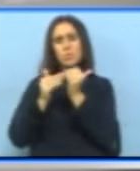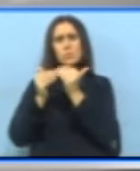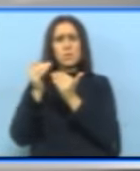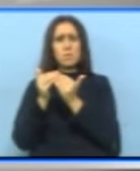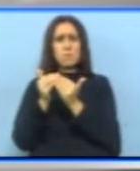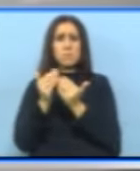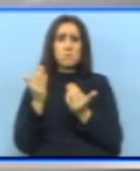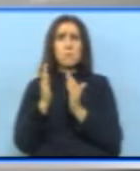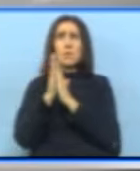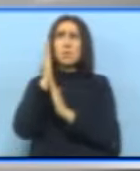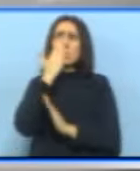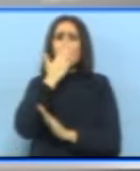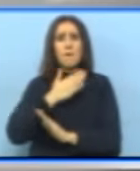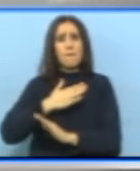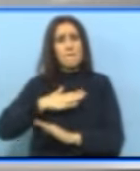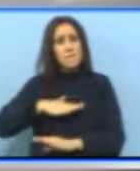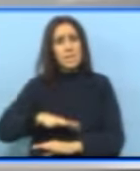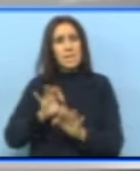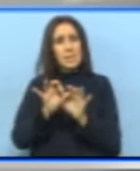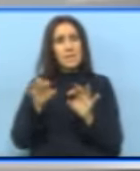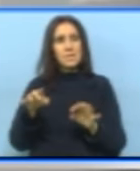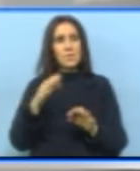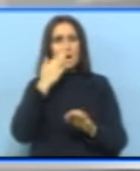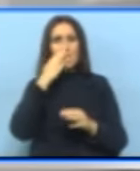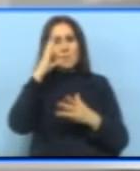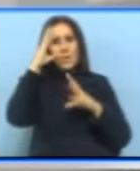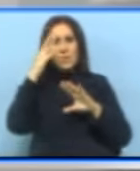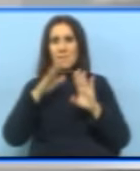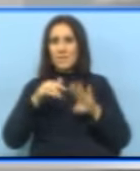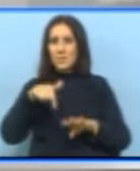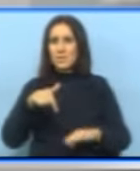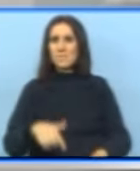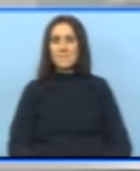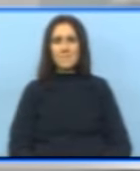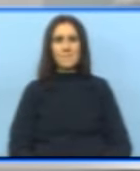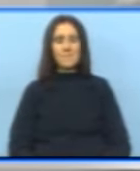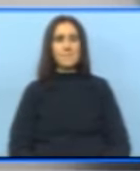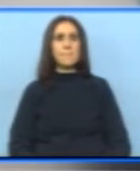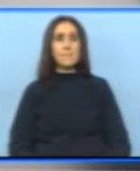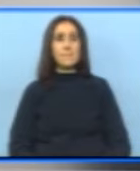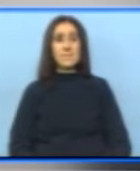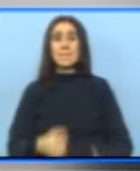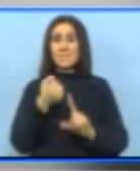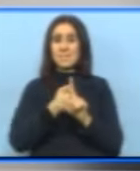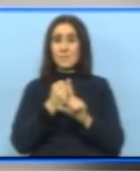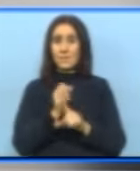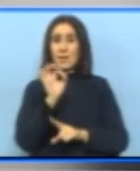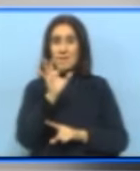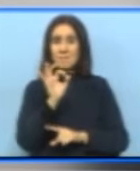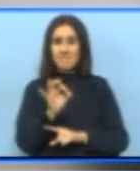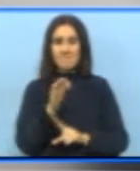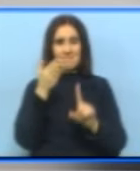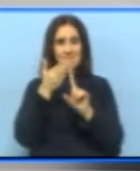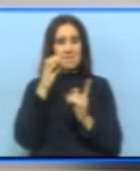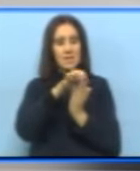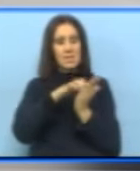seria a vontade de Deus. Penso que isso é loucura, ainda às vezes hoje. E fica esse desafio muito concreto que emerge a partir